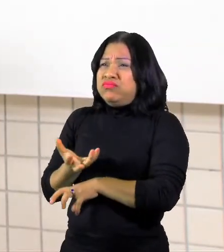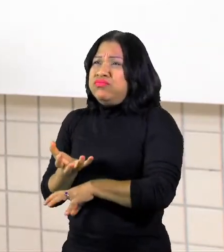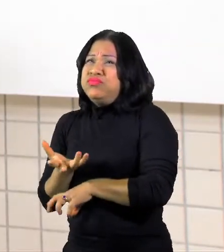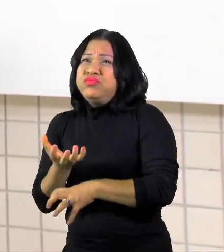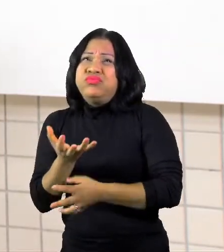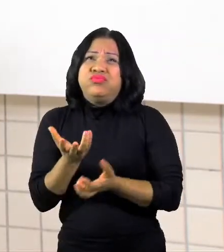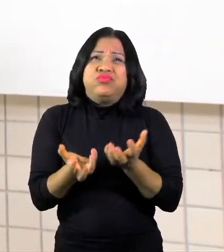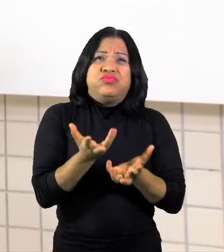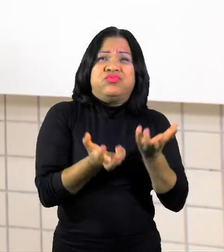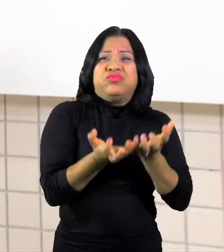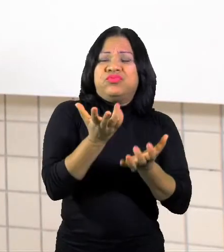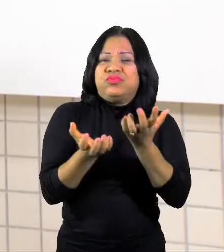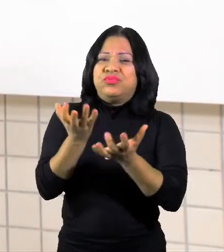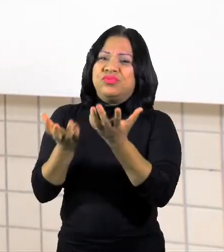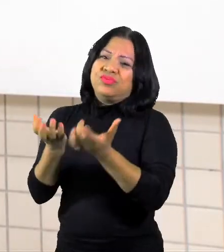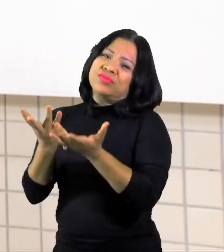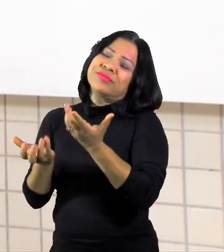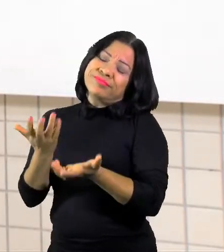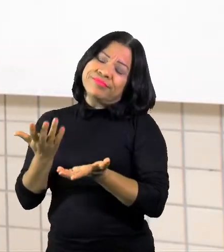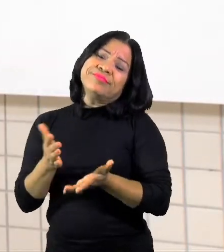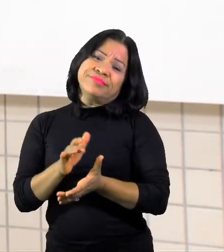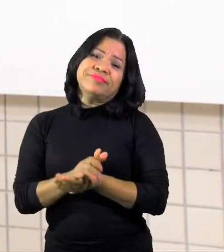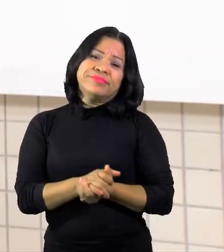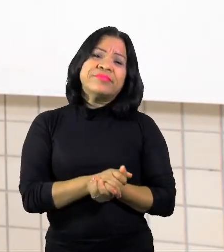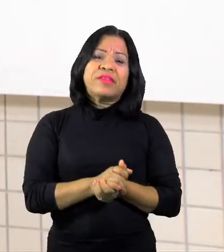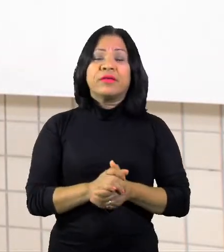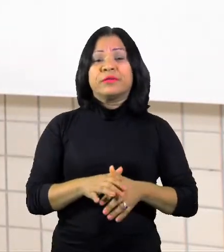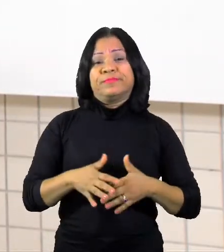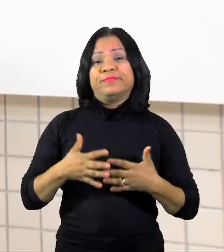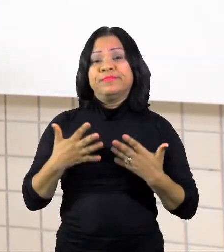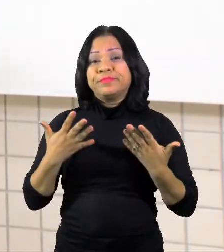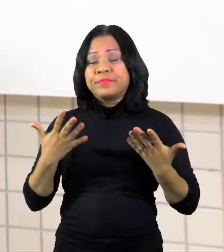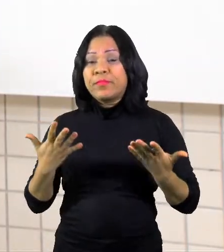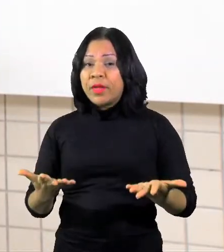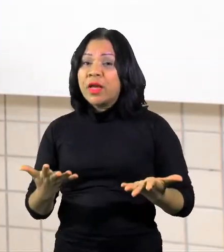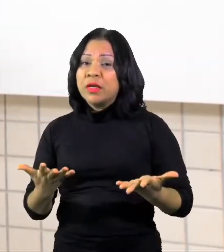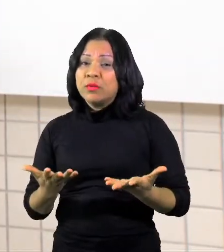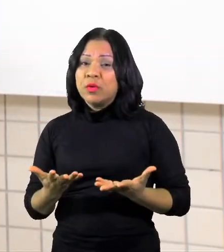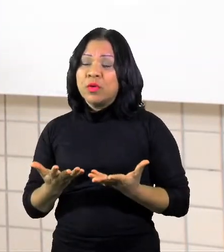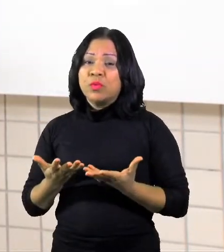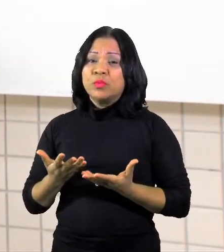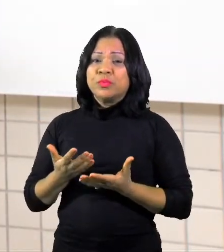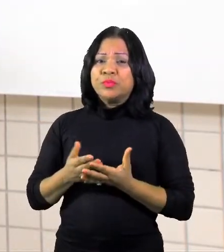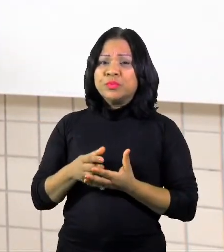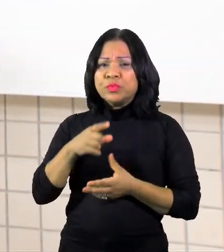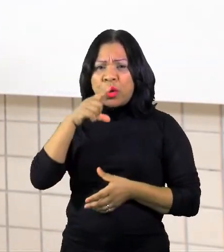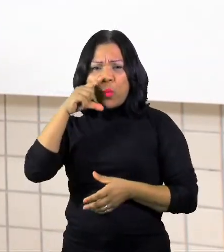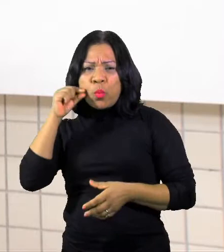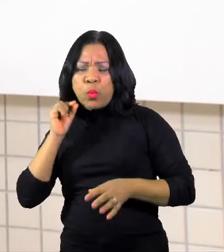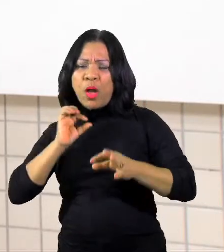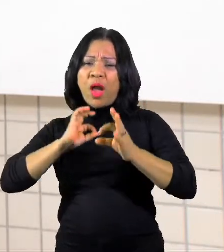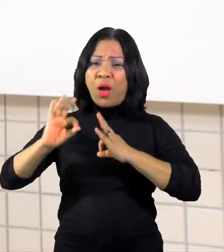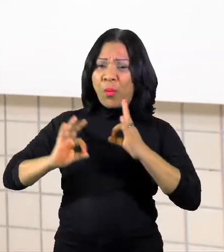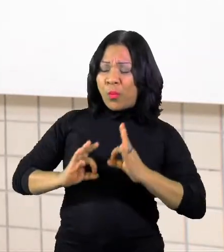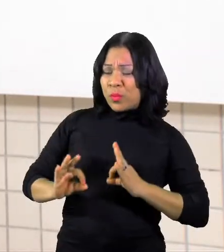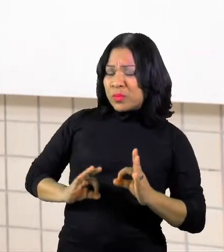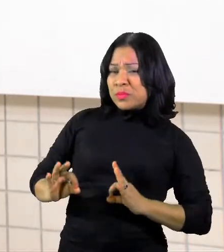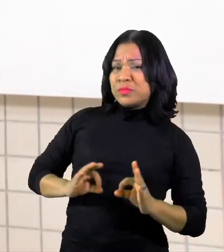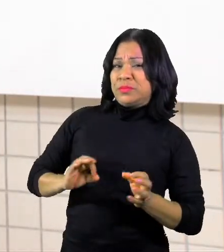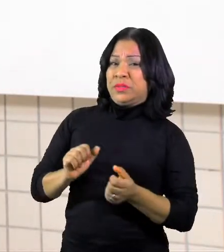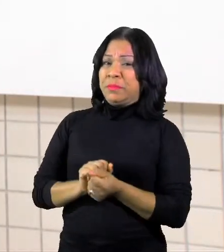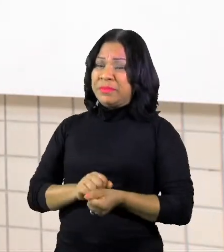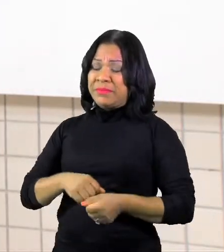está tendo, não sabemos ainda como que está a situação. Então, muitas onças pintadas, como outros